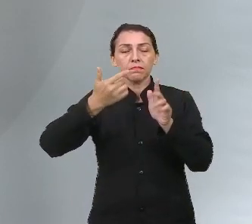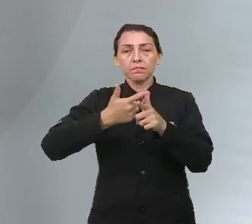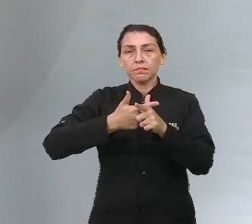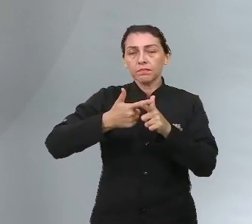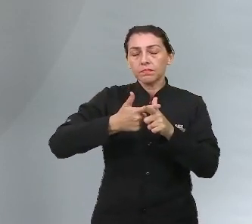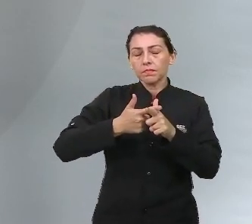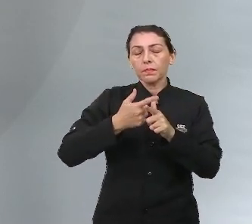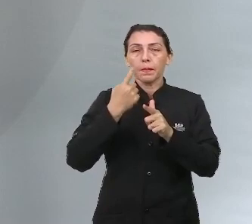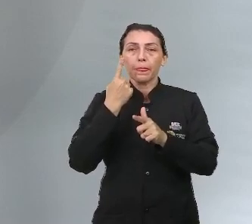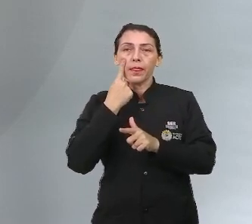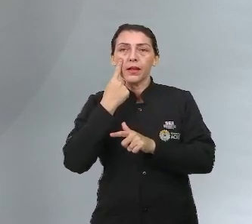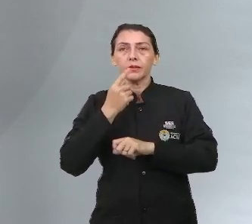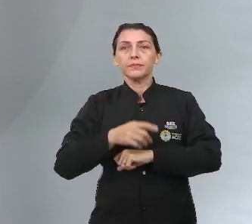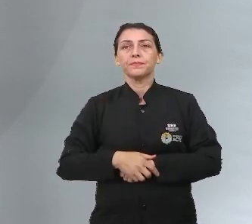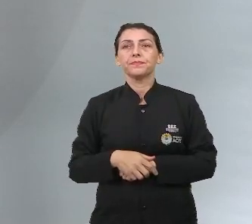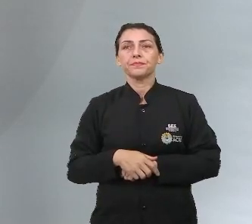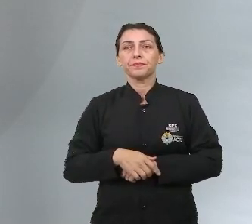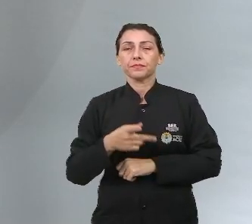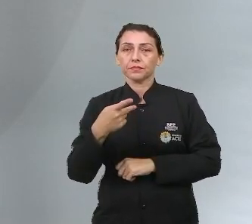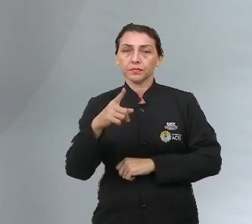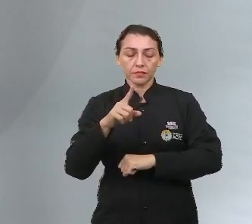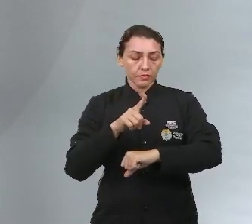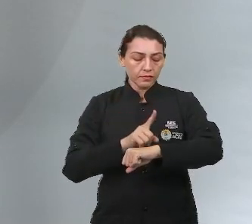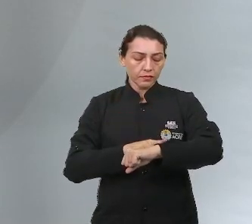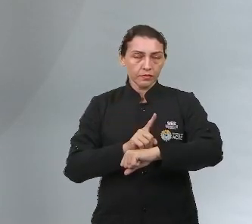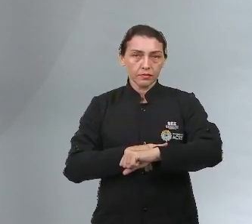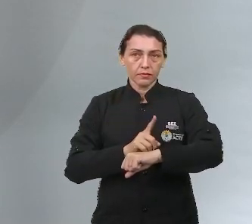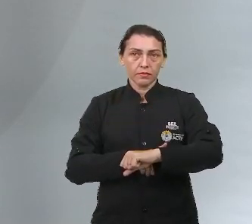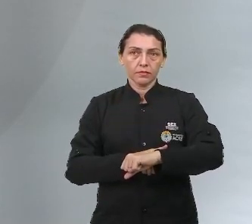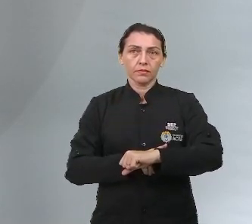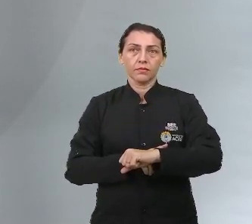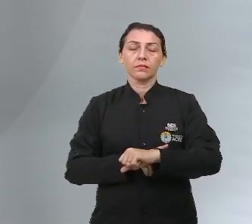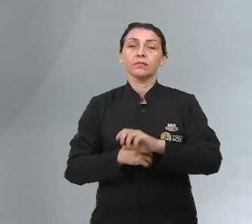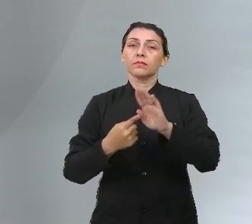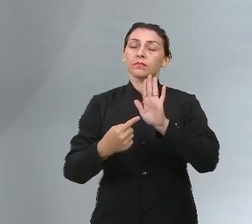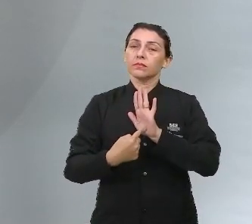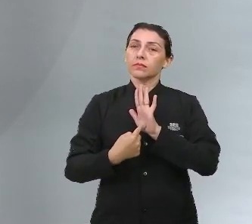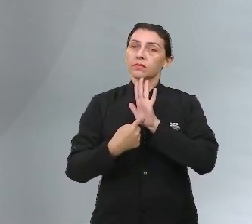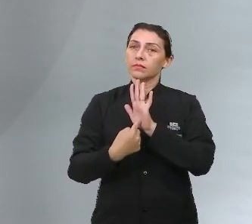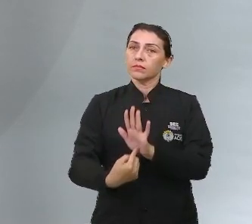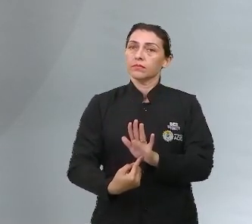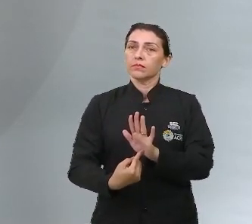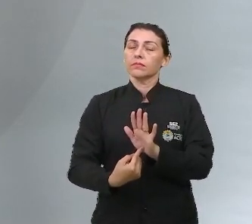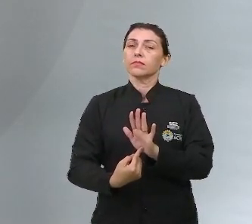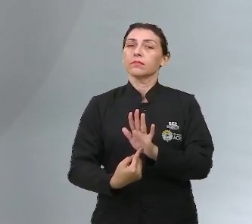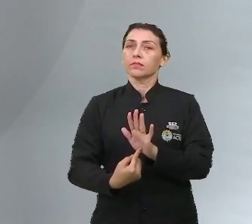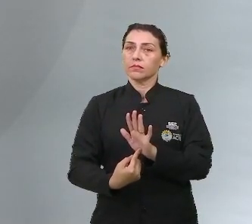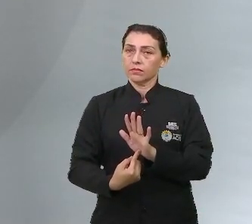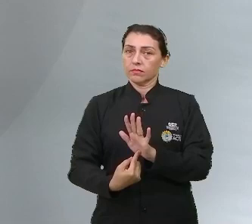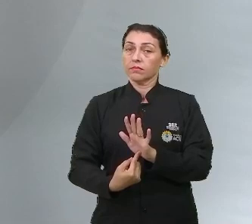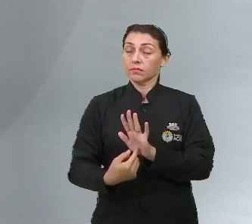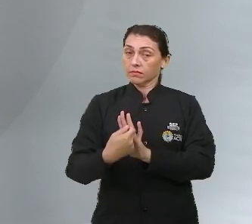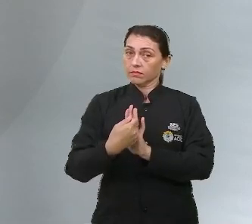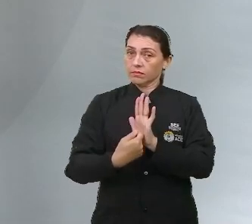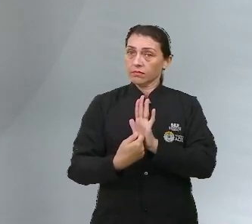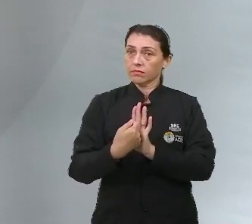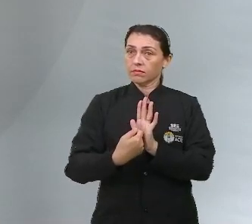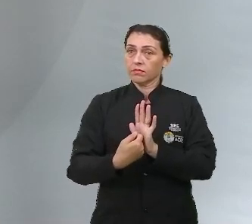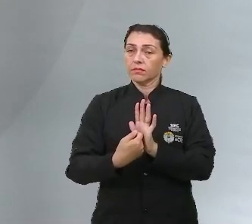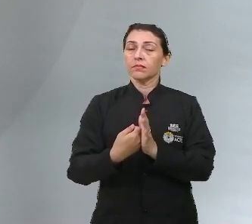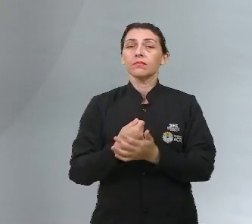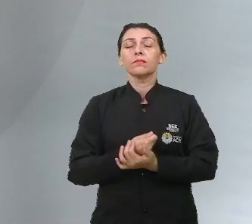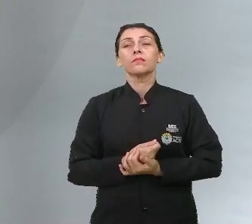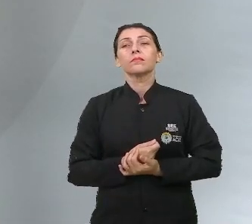dizer assim, é o seu momento em que você vai colocar ali toda a sua criticidade, é nessa redação.